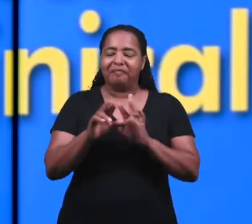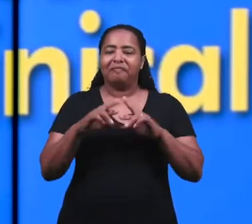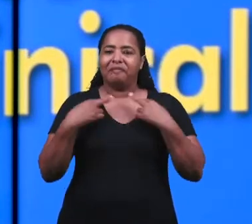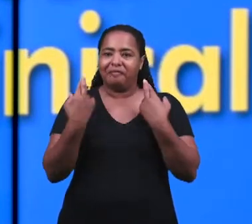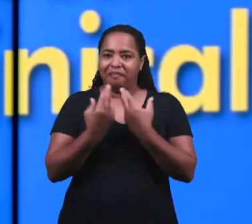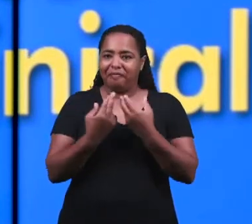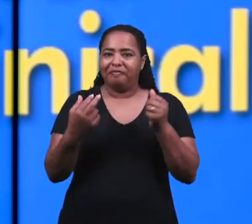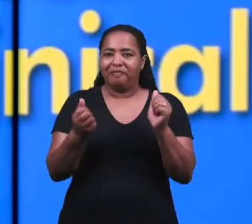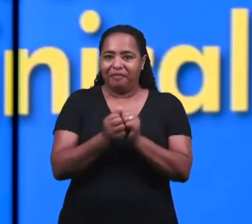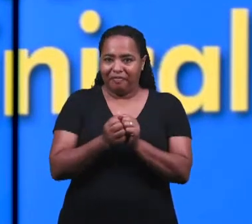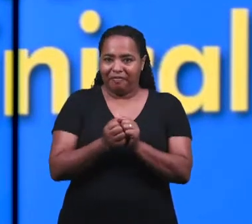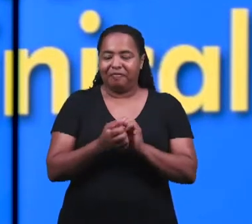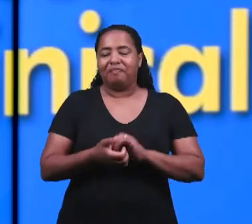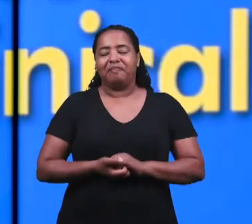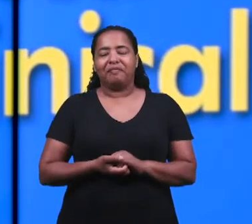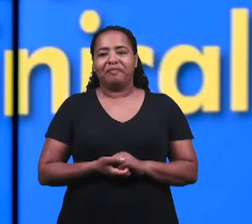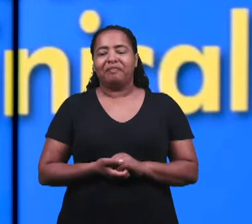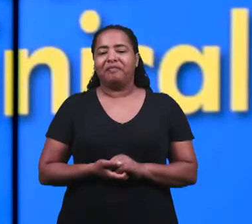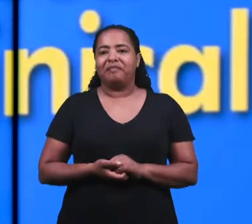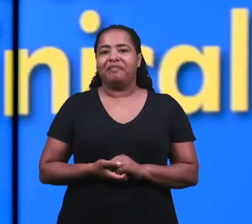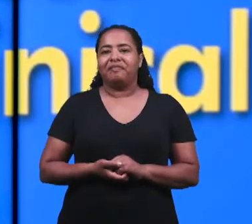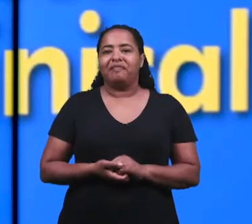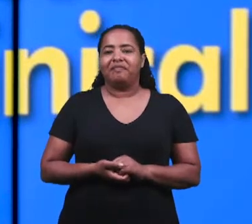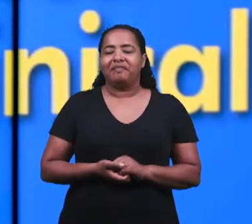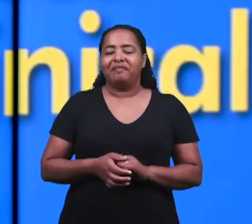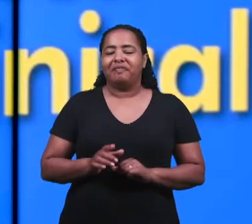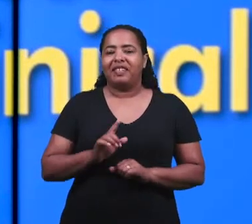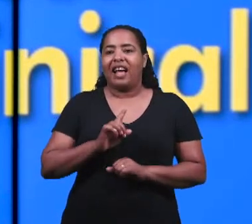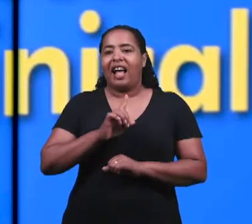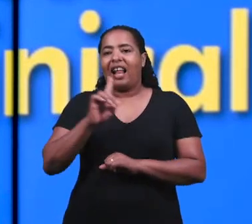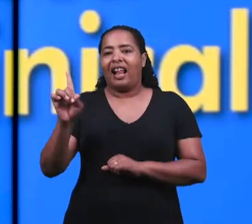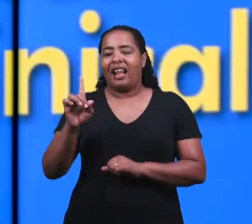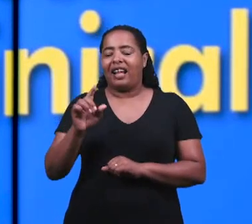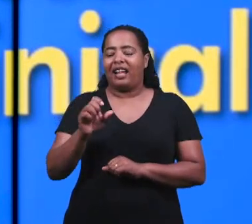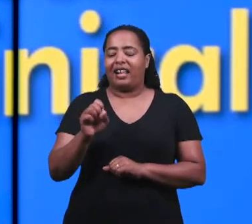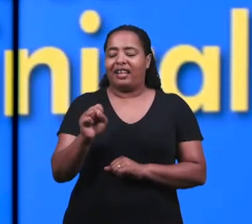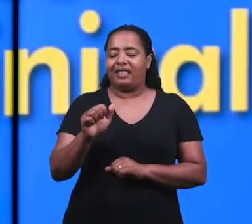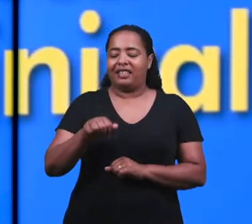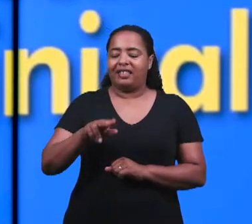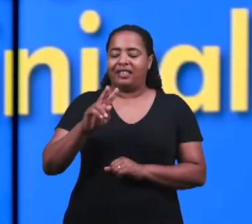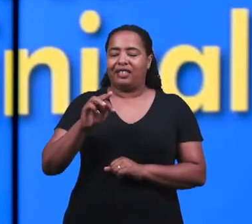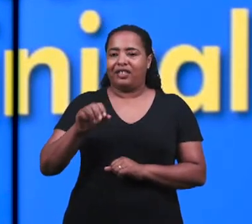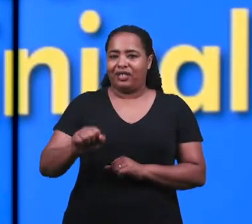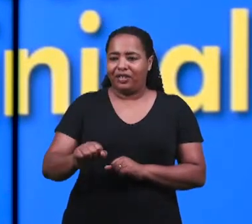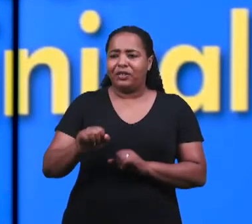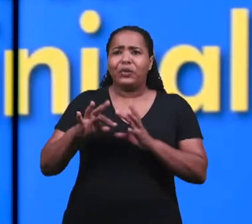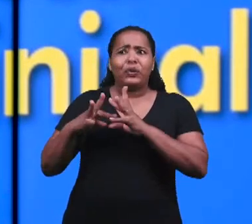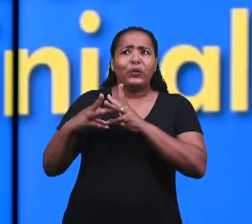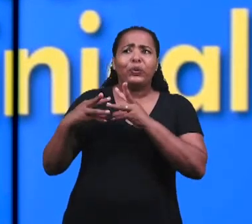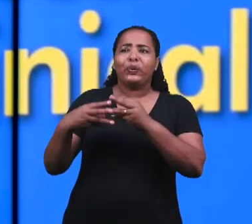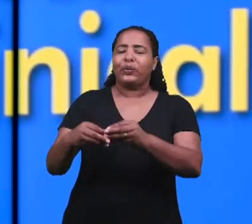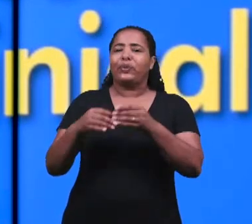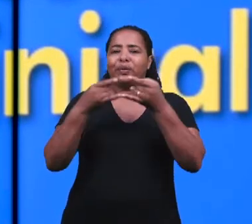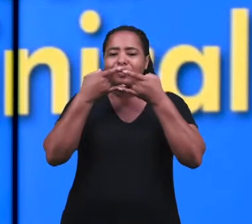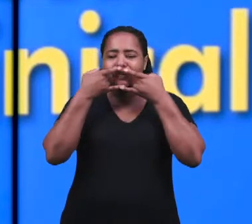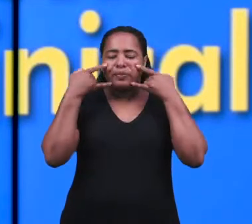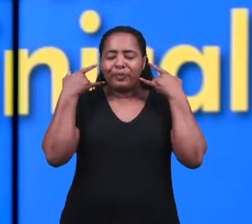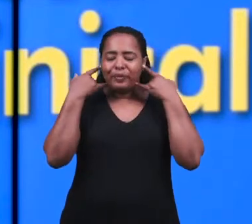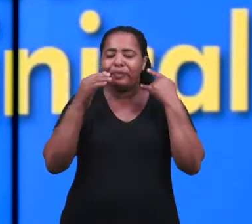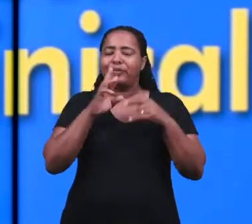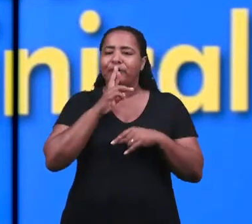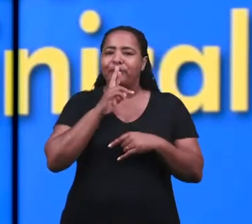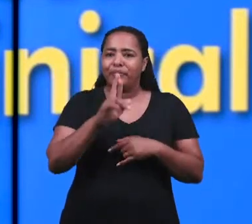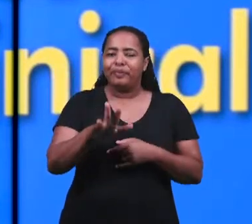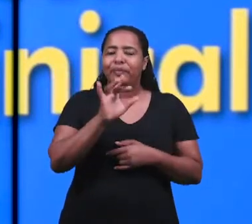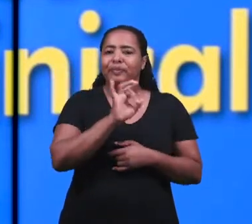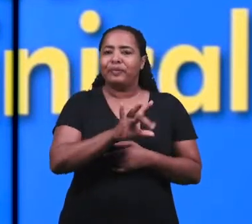pergunta, porque estão reunidos juntos, né? Também lá em Santo Antônio do Descoberto, todos também ali de máscara, respondendo a